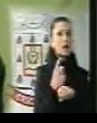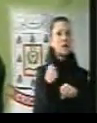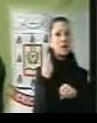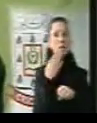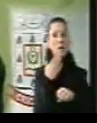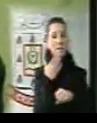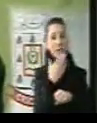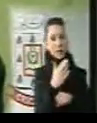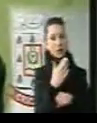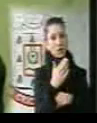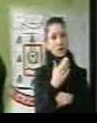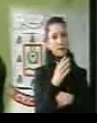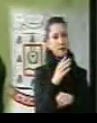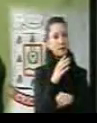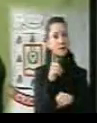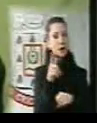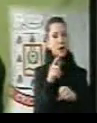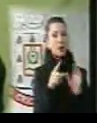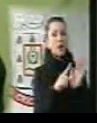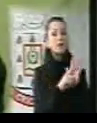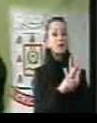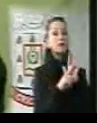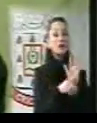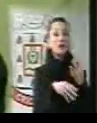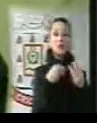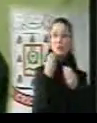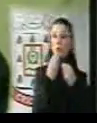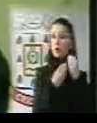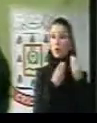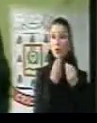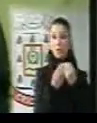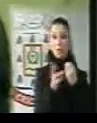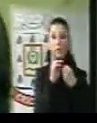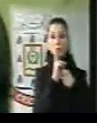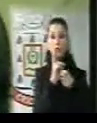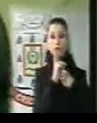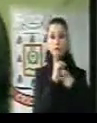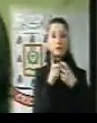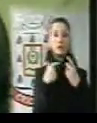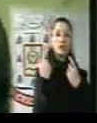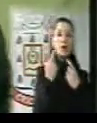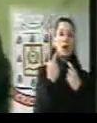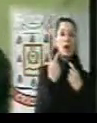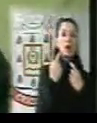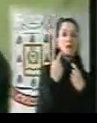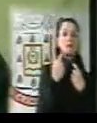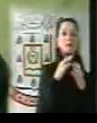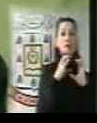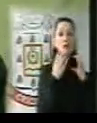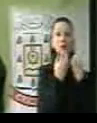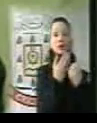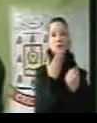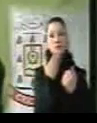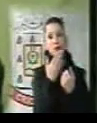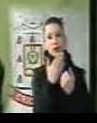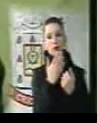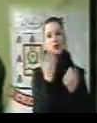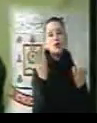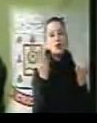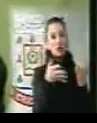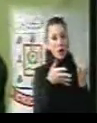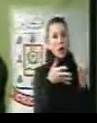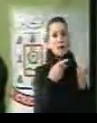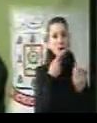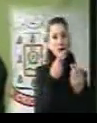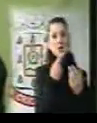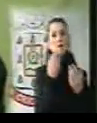Bozano, e eu pedi para que ele me apresentasse a solução da reivindicação feita pelaquela comunidade. E ele me disse que já foi